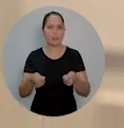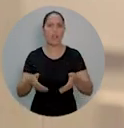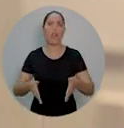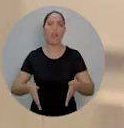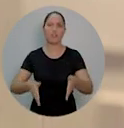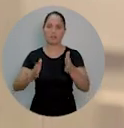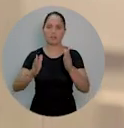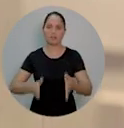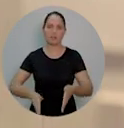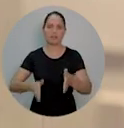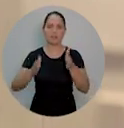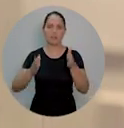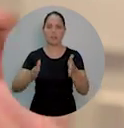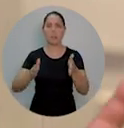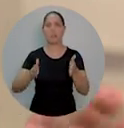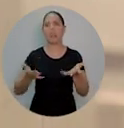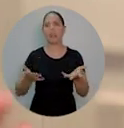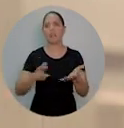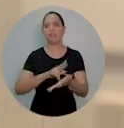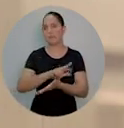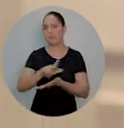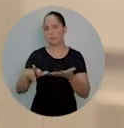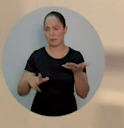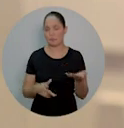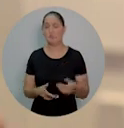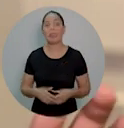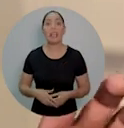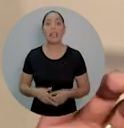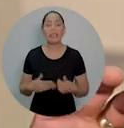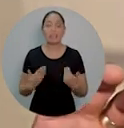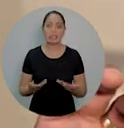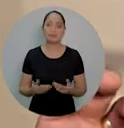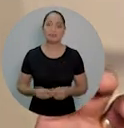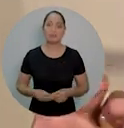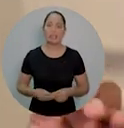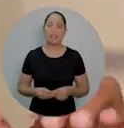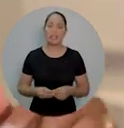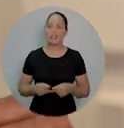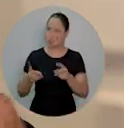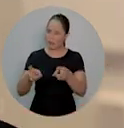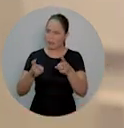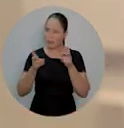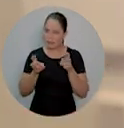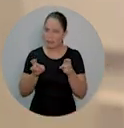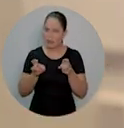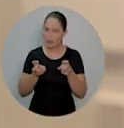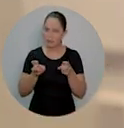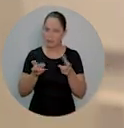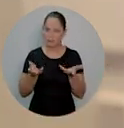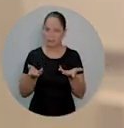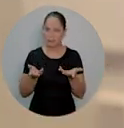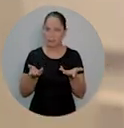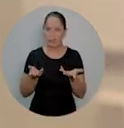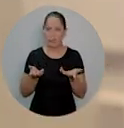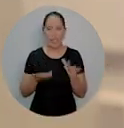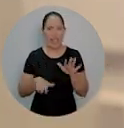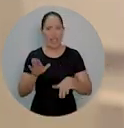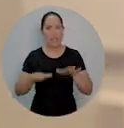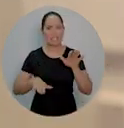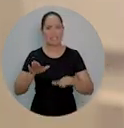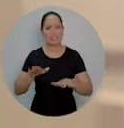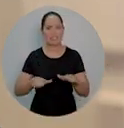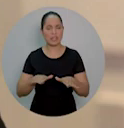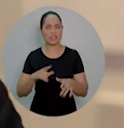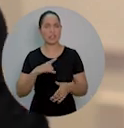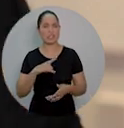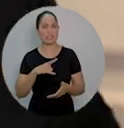vida, sanidade das pessoas, a dano o mínimo possível. Então, assim, observa que toda vez que nós tivermos